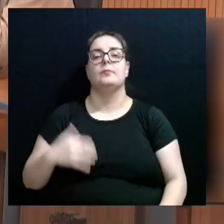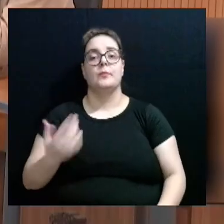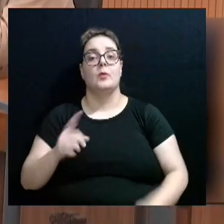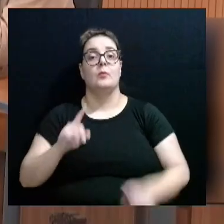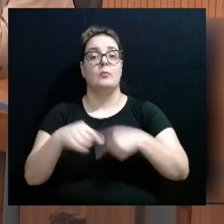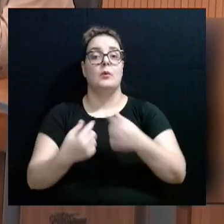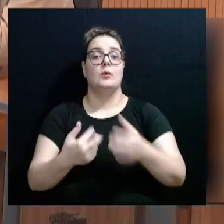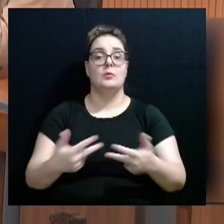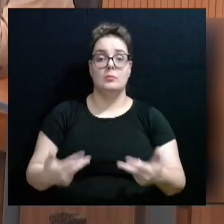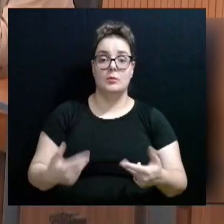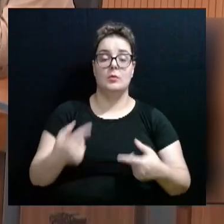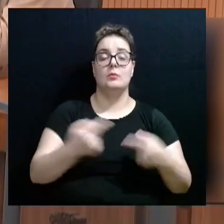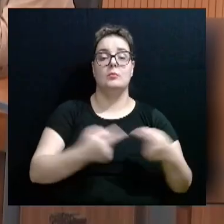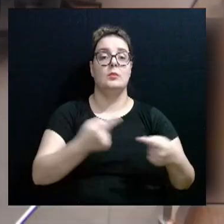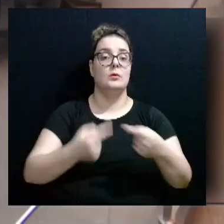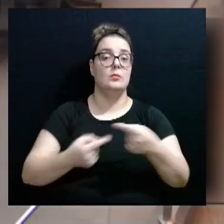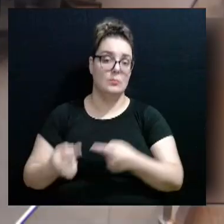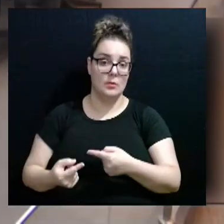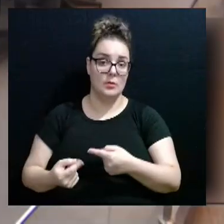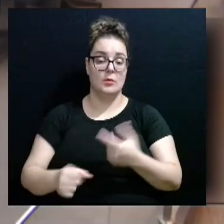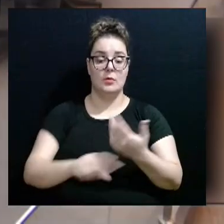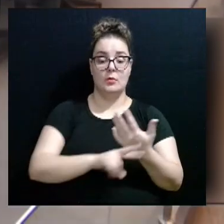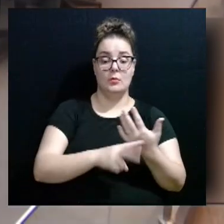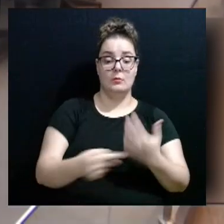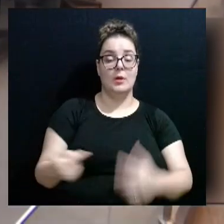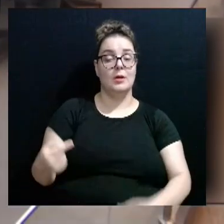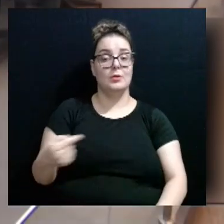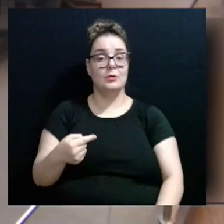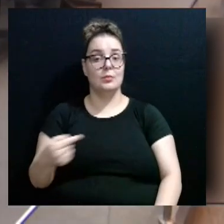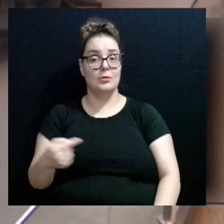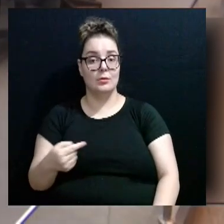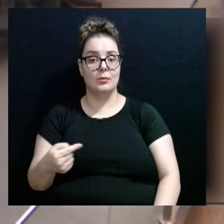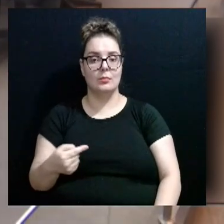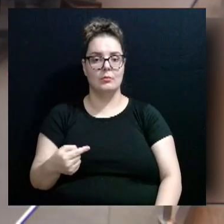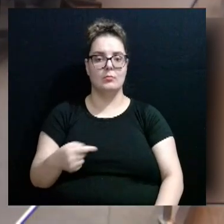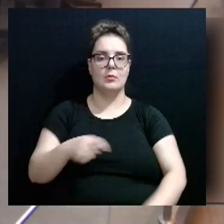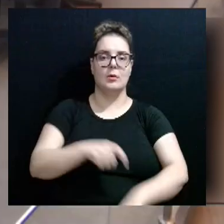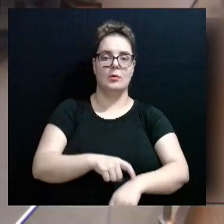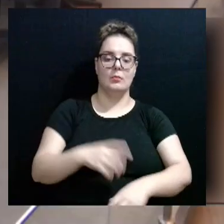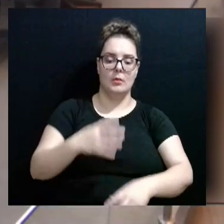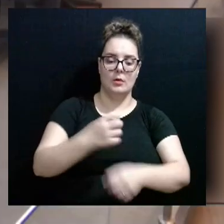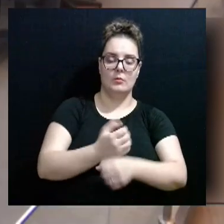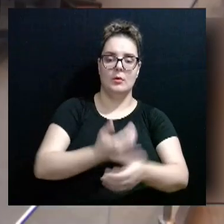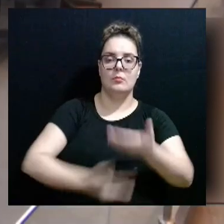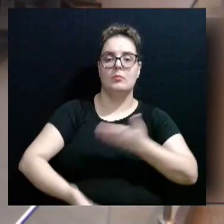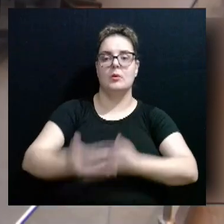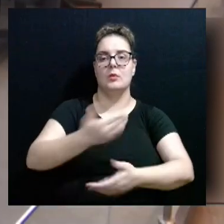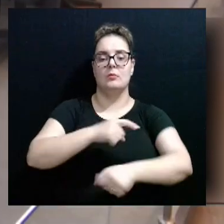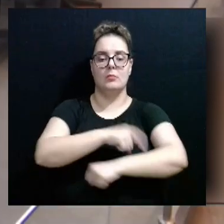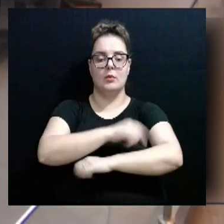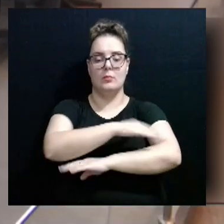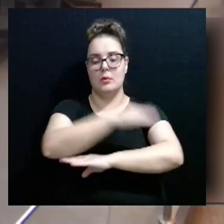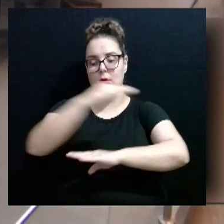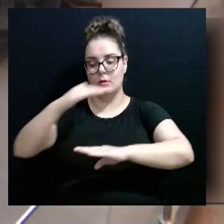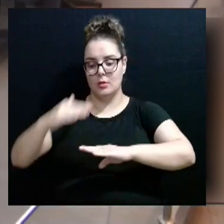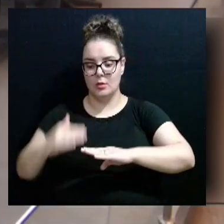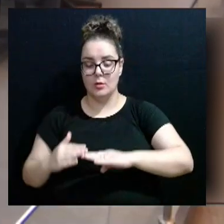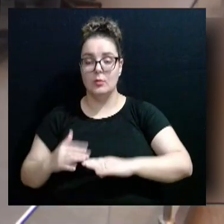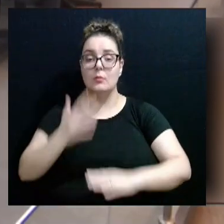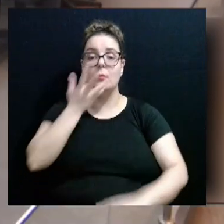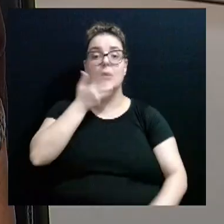debate sobre o impacto negativo do período integral nas escolas públicas para crianças e adolescentes